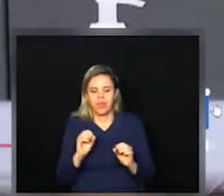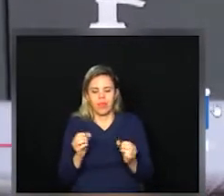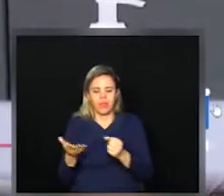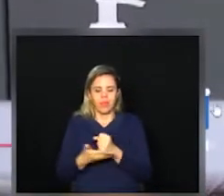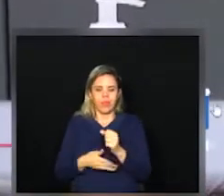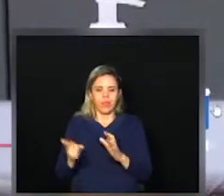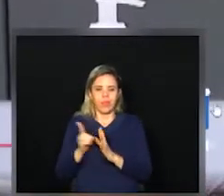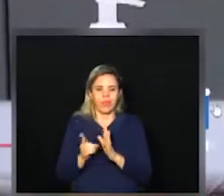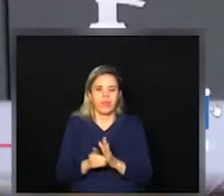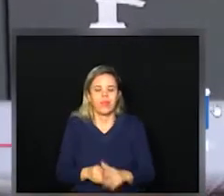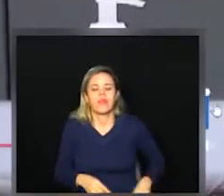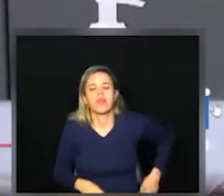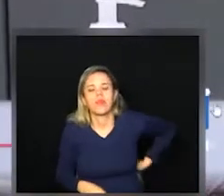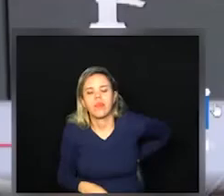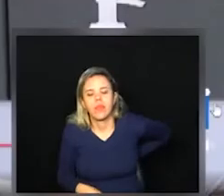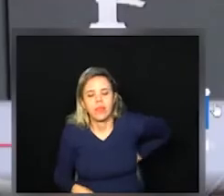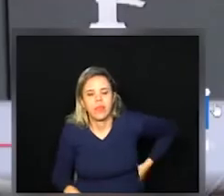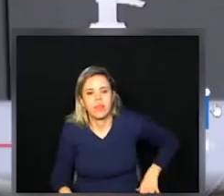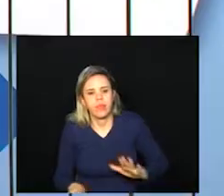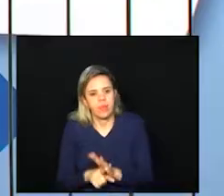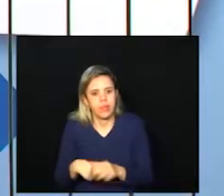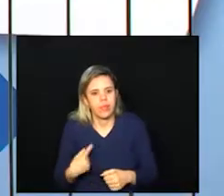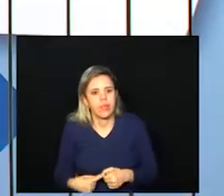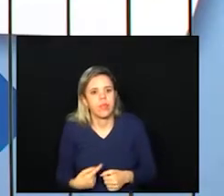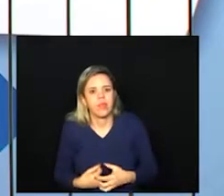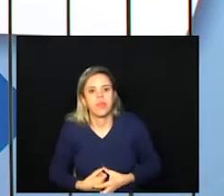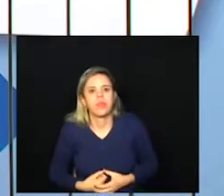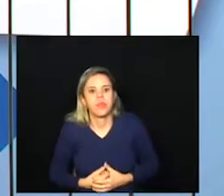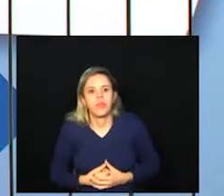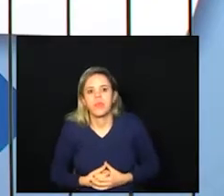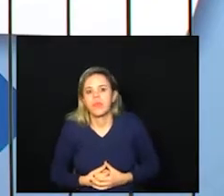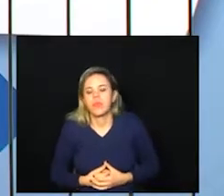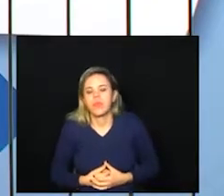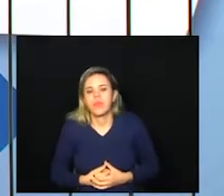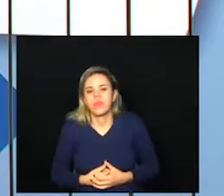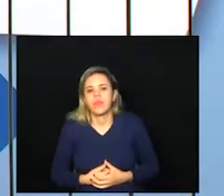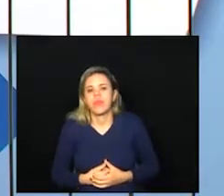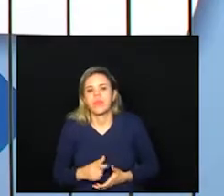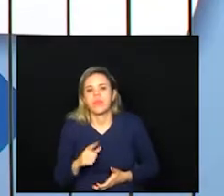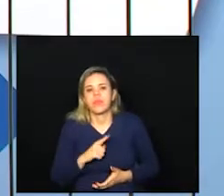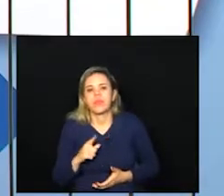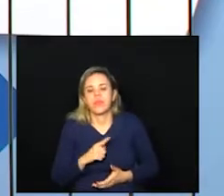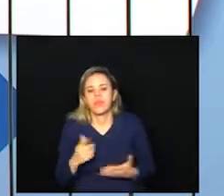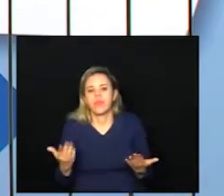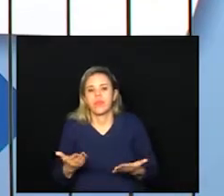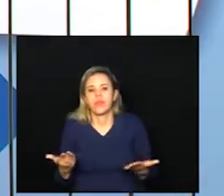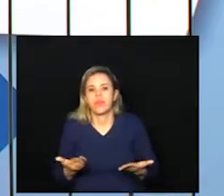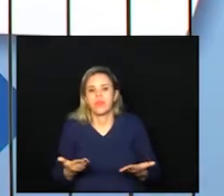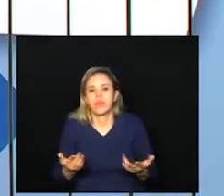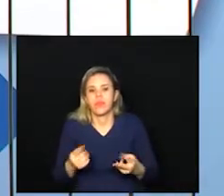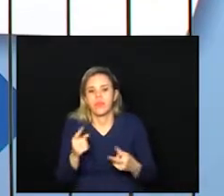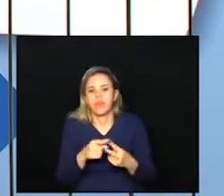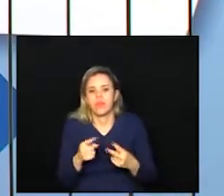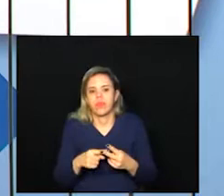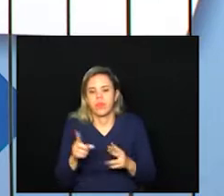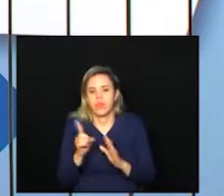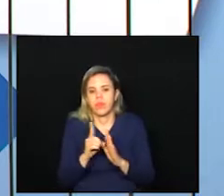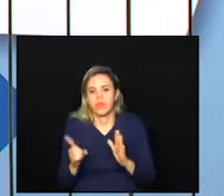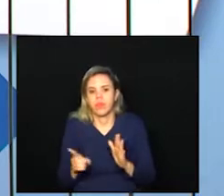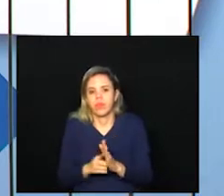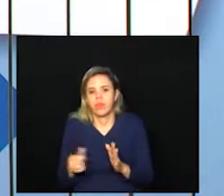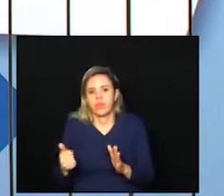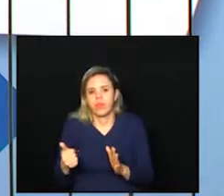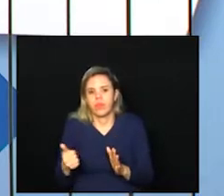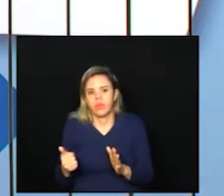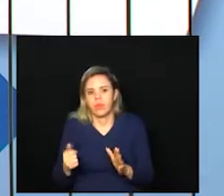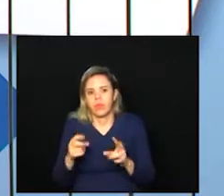no decreto e também na lei municipal. E a gente teve hoje, então, 2 decretos. O